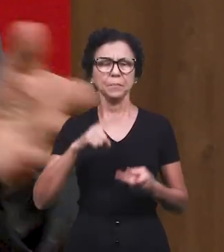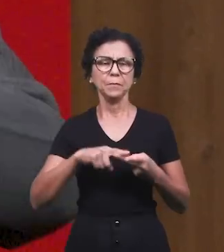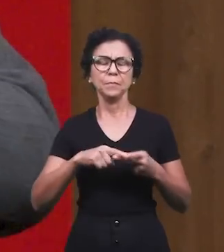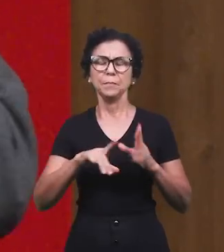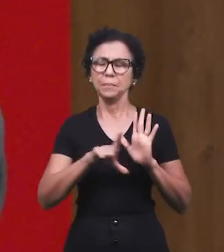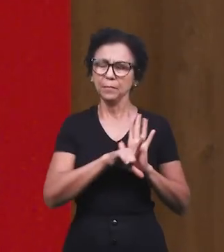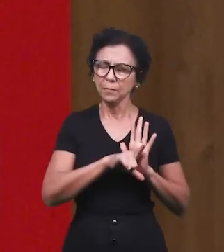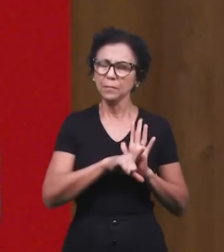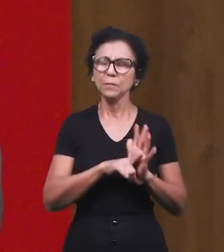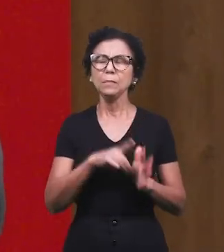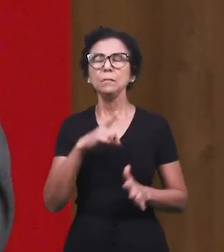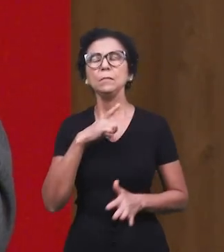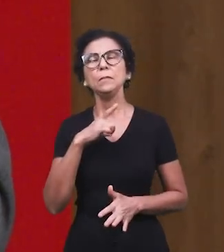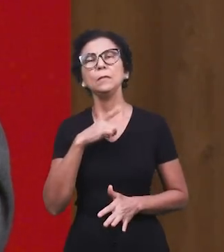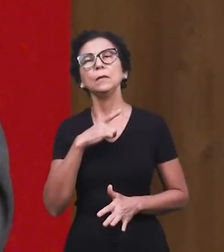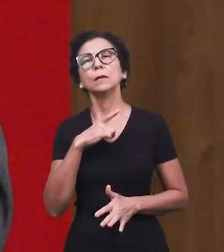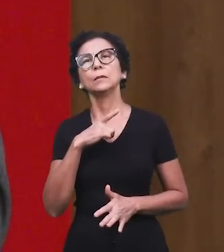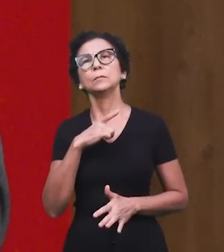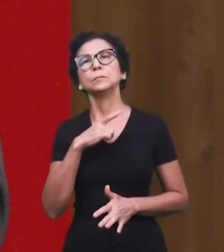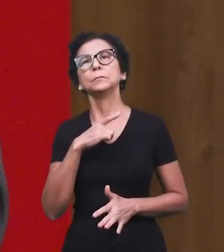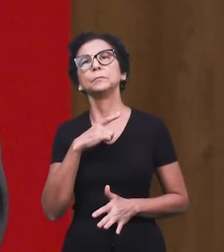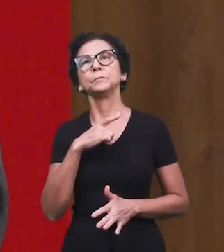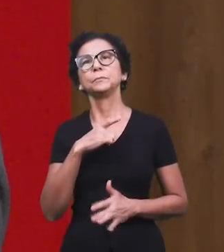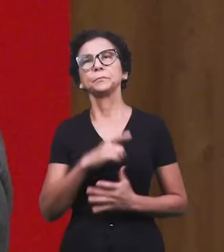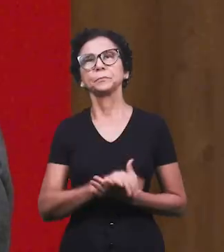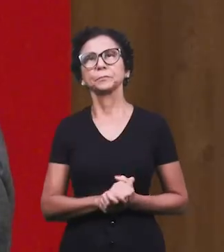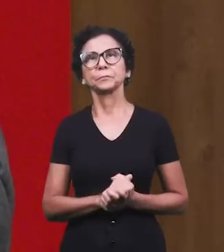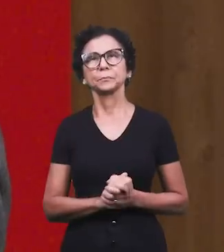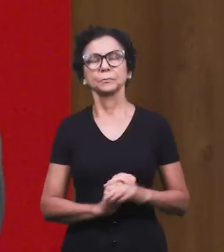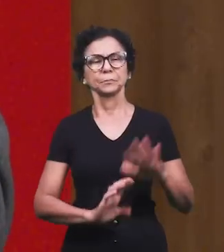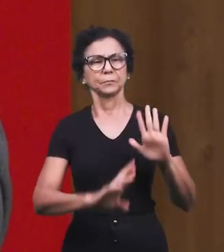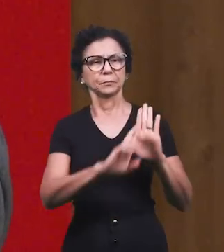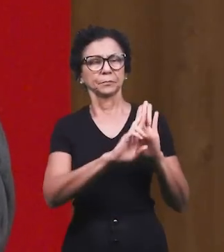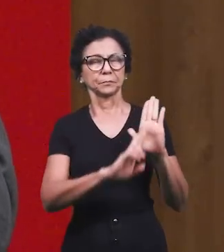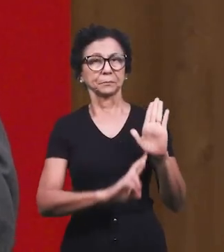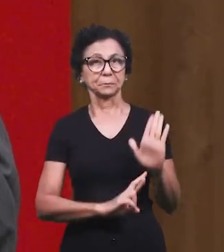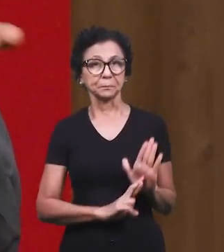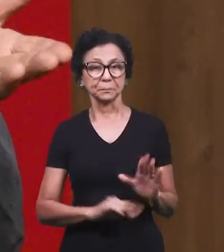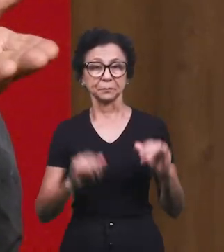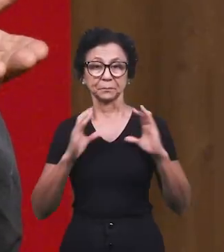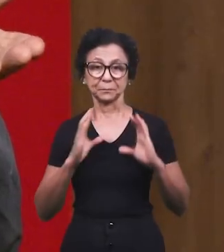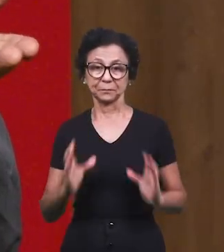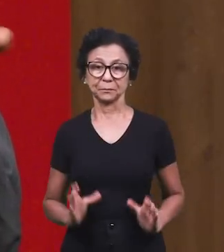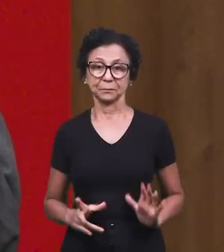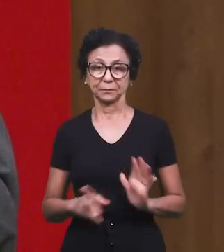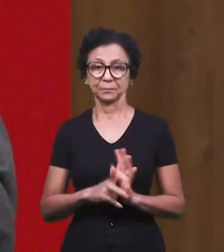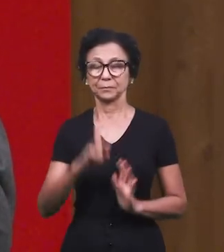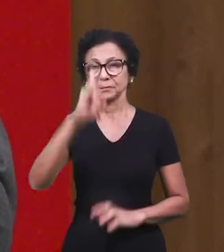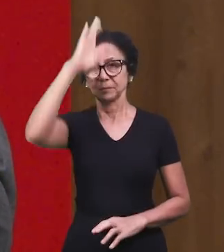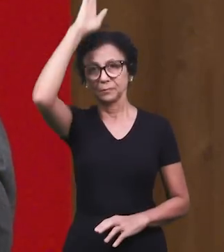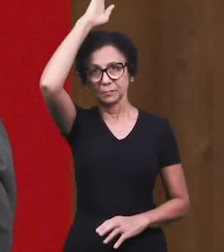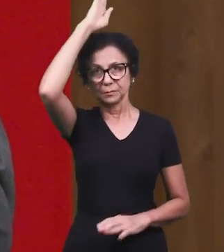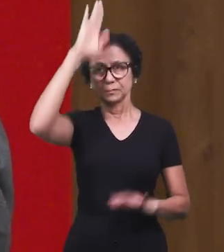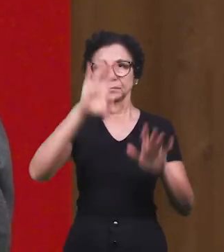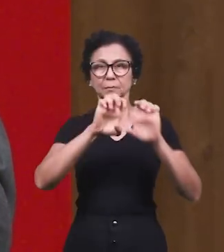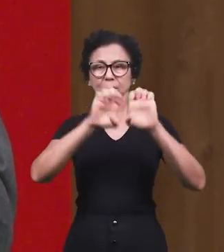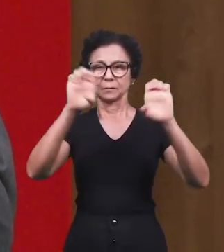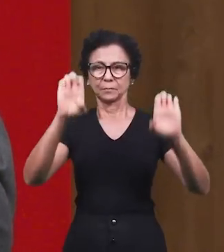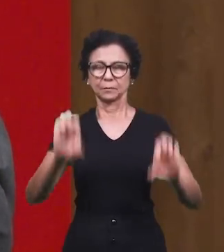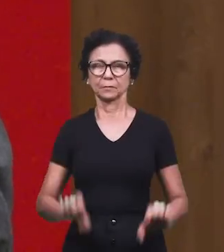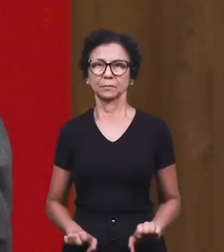leis, tinha normas, tinha a cidadania romana. Então uma